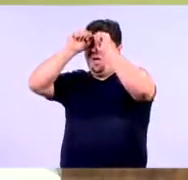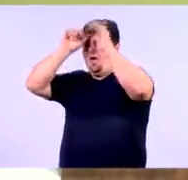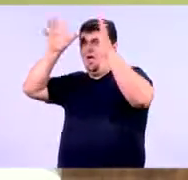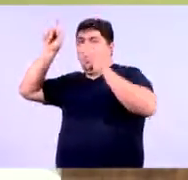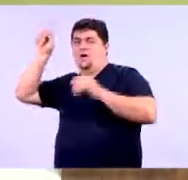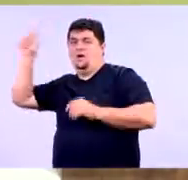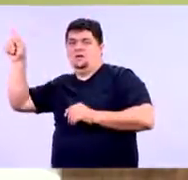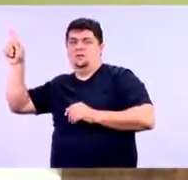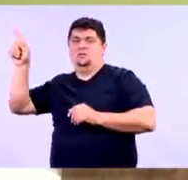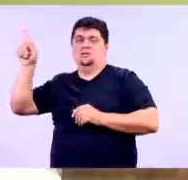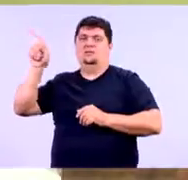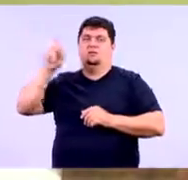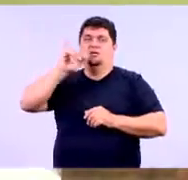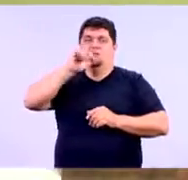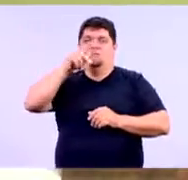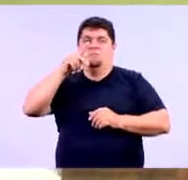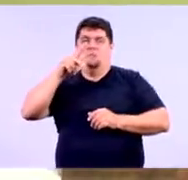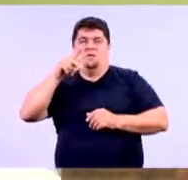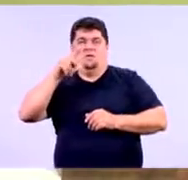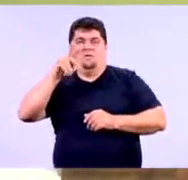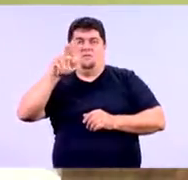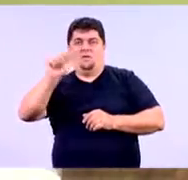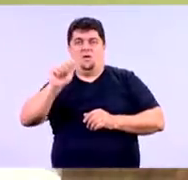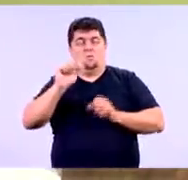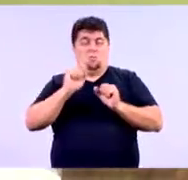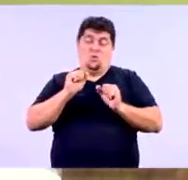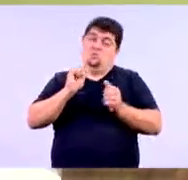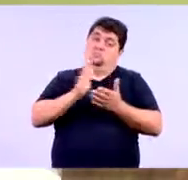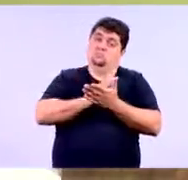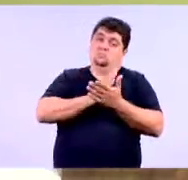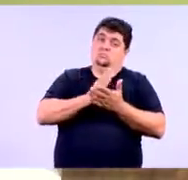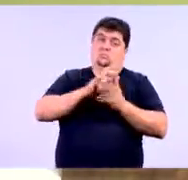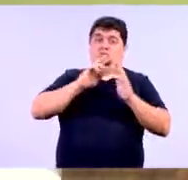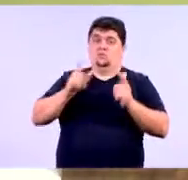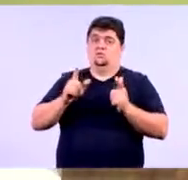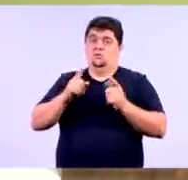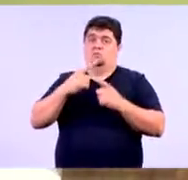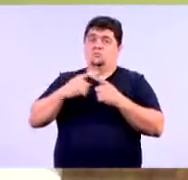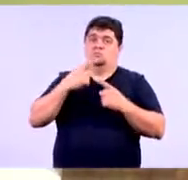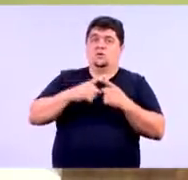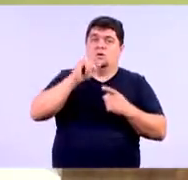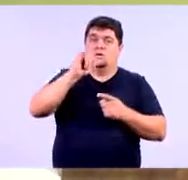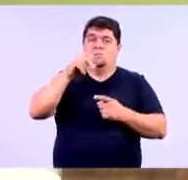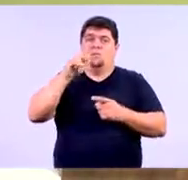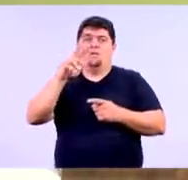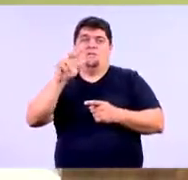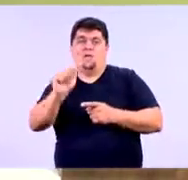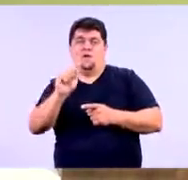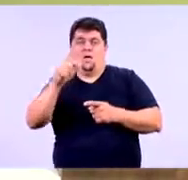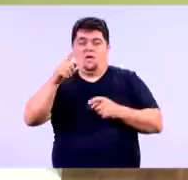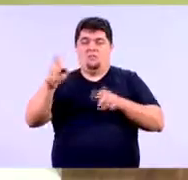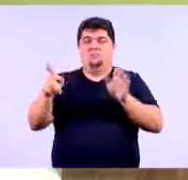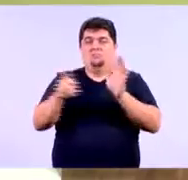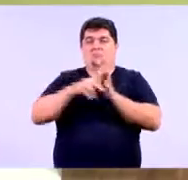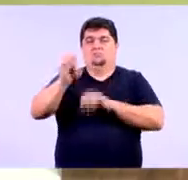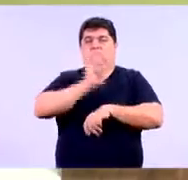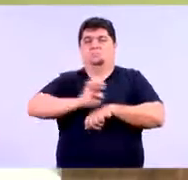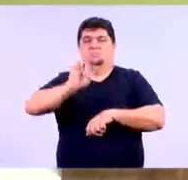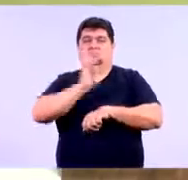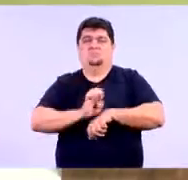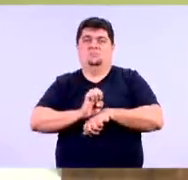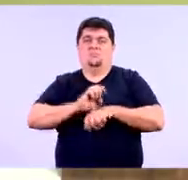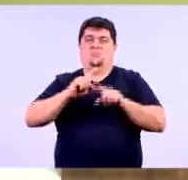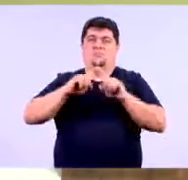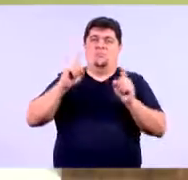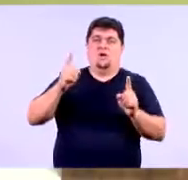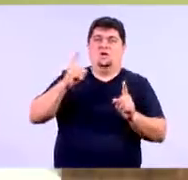assistindo, lá o IPVA eventualmente pode ser um valor diferente, porque o IPVA é um imposto estadual. Agora, se nós tratarmos